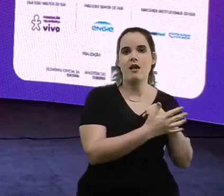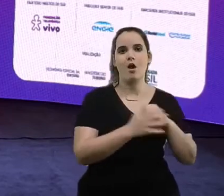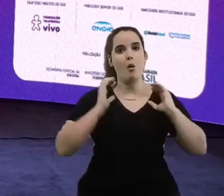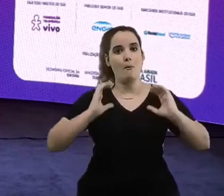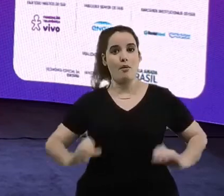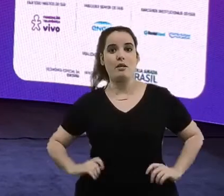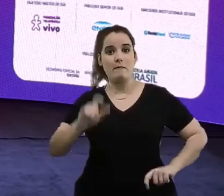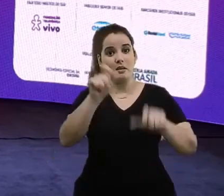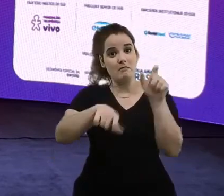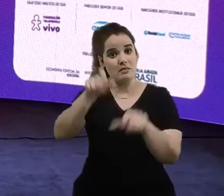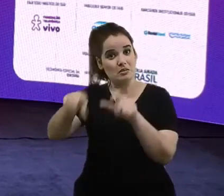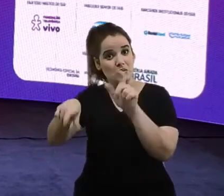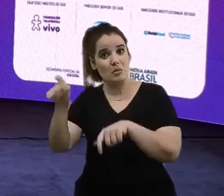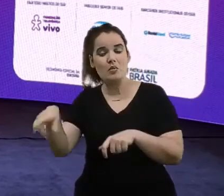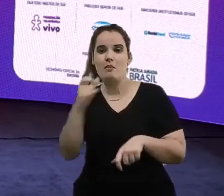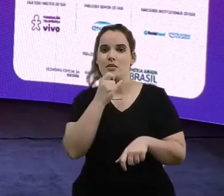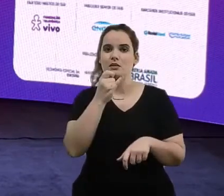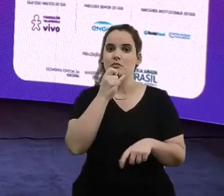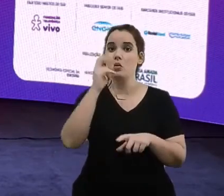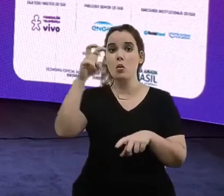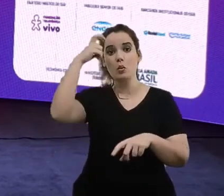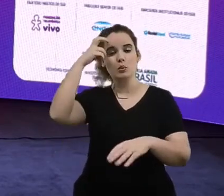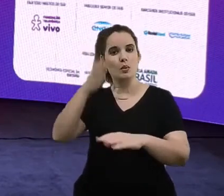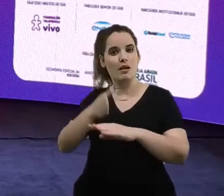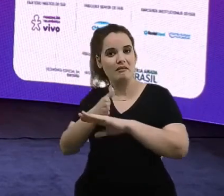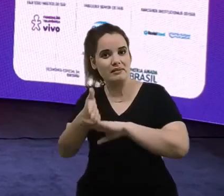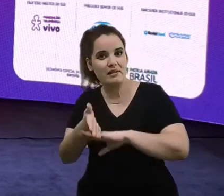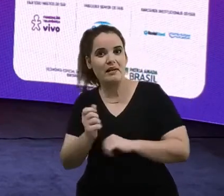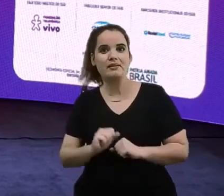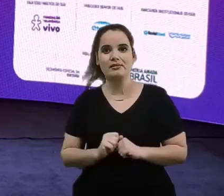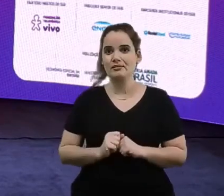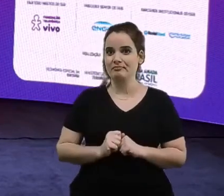de acesso à cultura. Portanto, só dar aqui umas